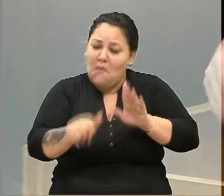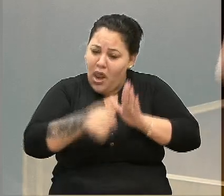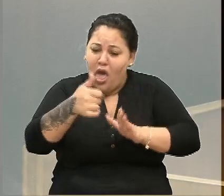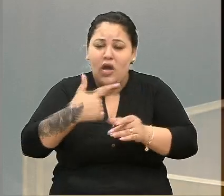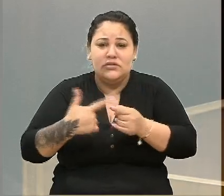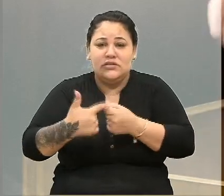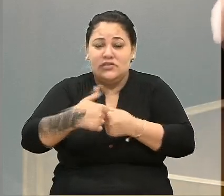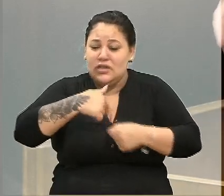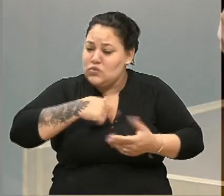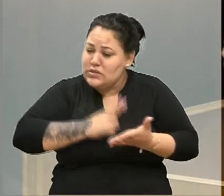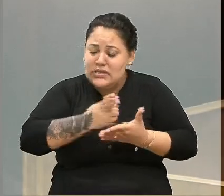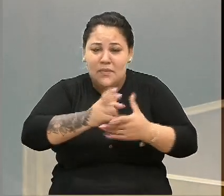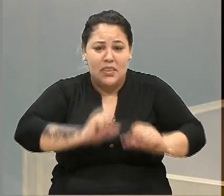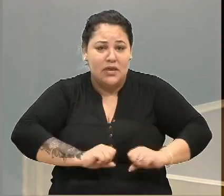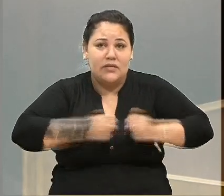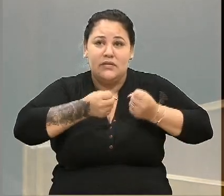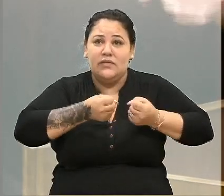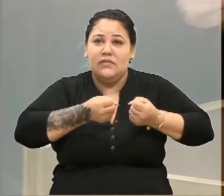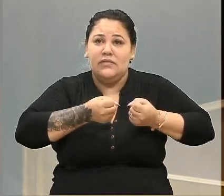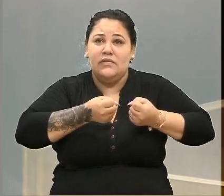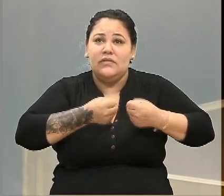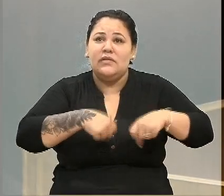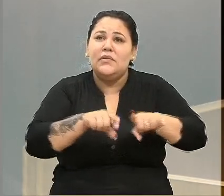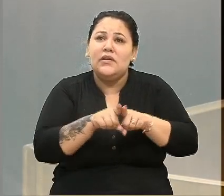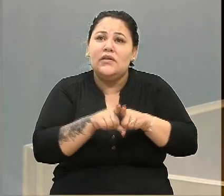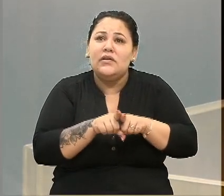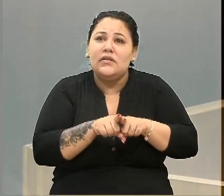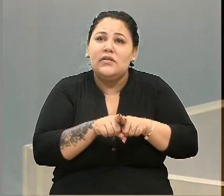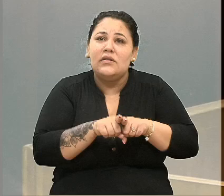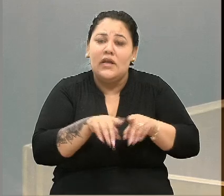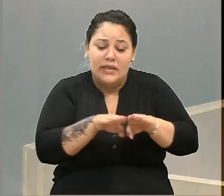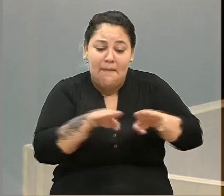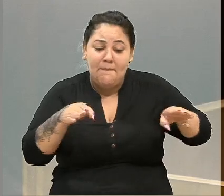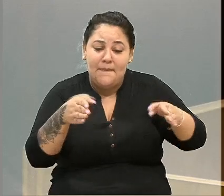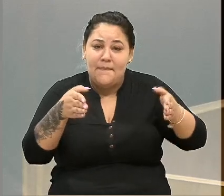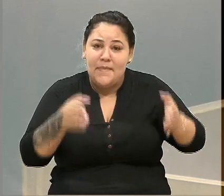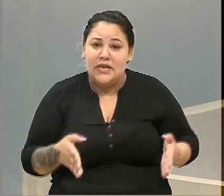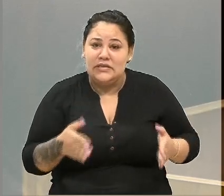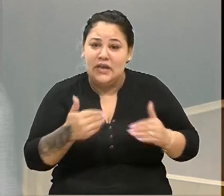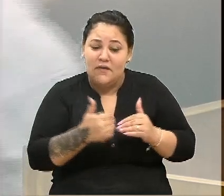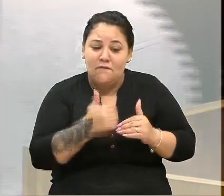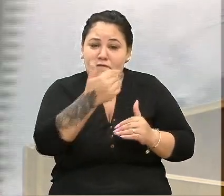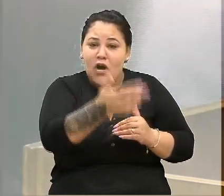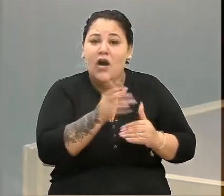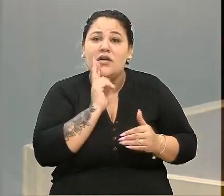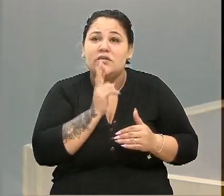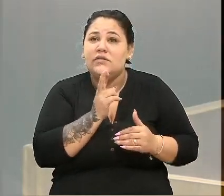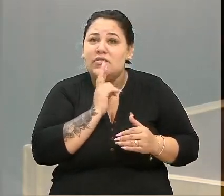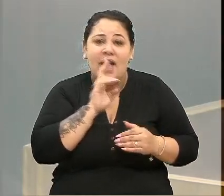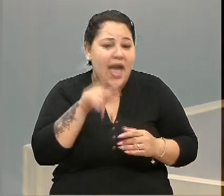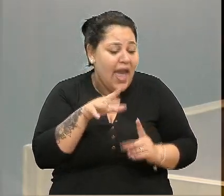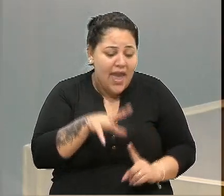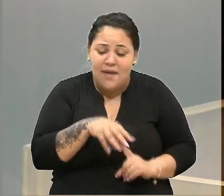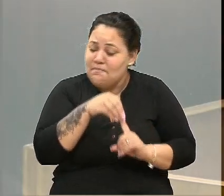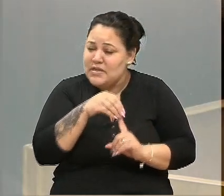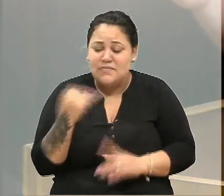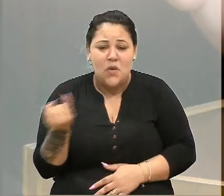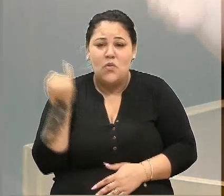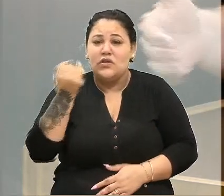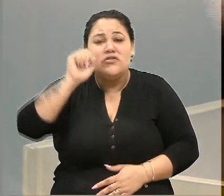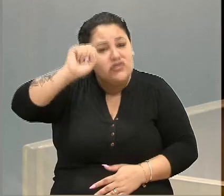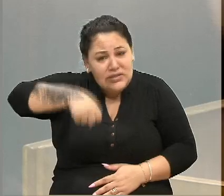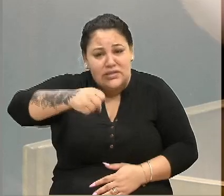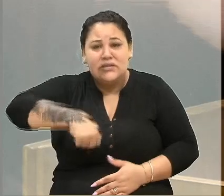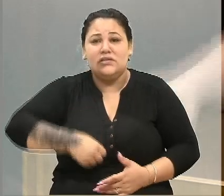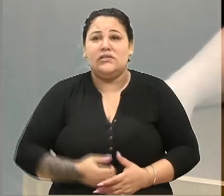sempre defendi aqui, sempre defendi os parklets, a colocação das mesas para o lado de fora dos restaurantes, dos bares. É fundamental que isso aconteça, porque é lindo no